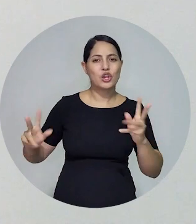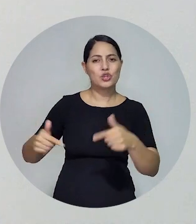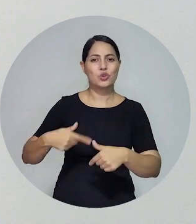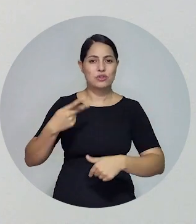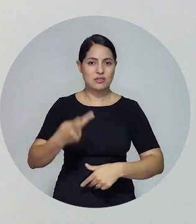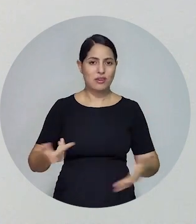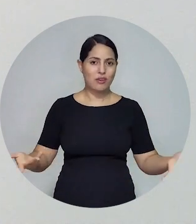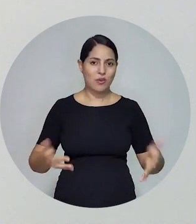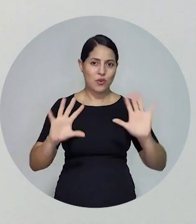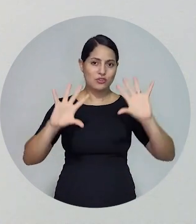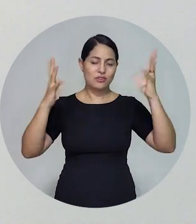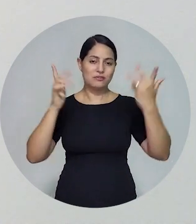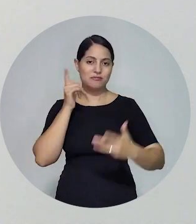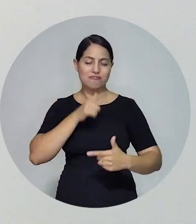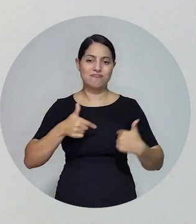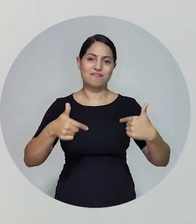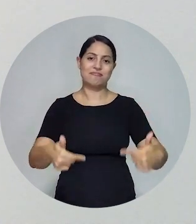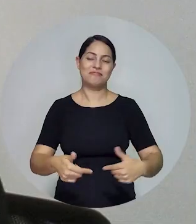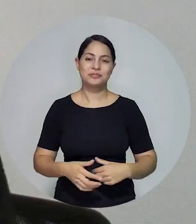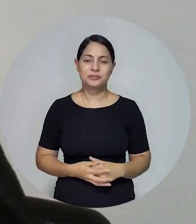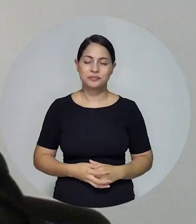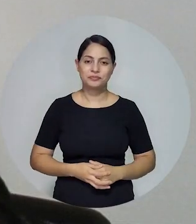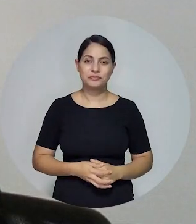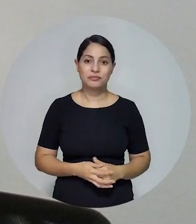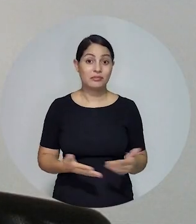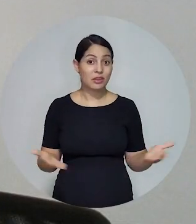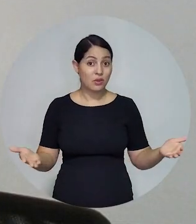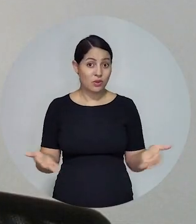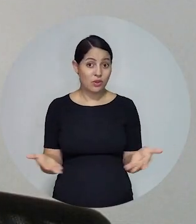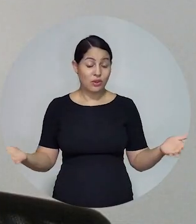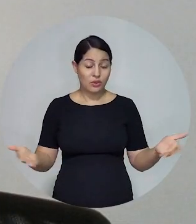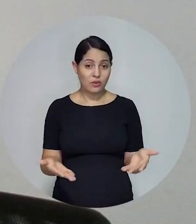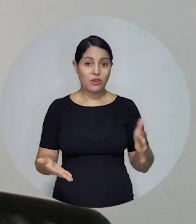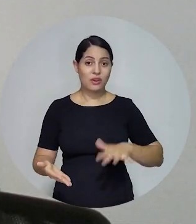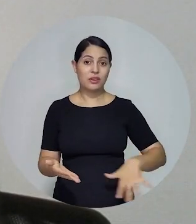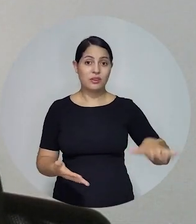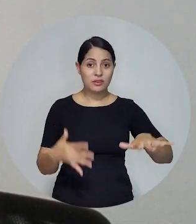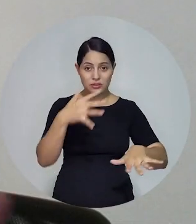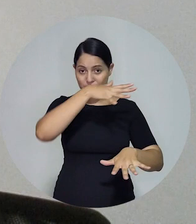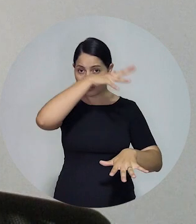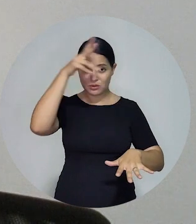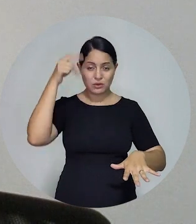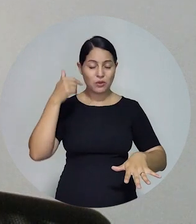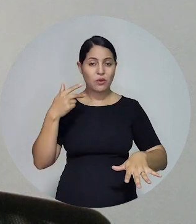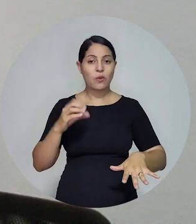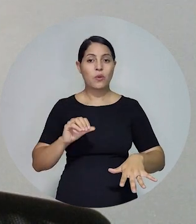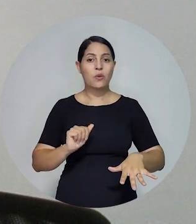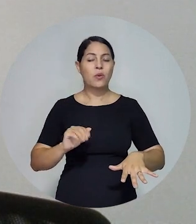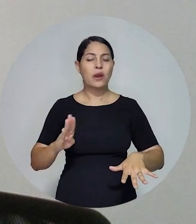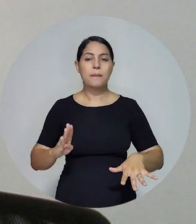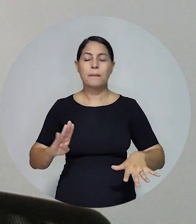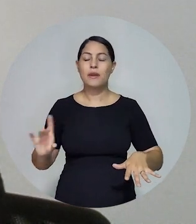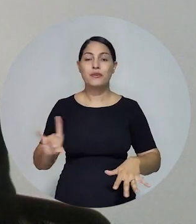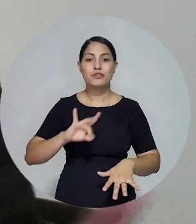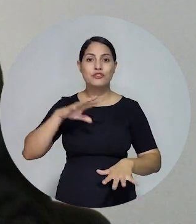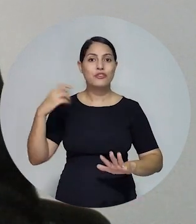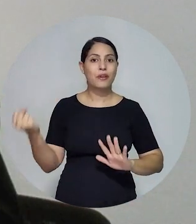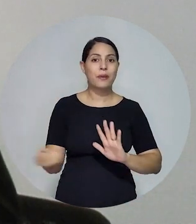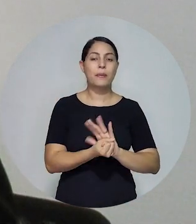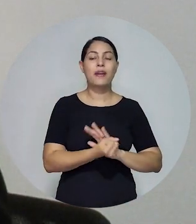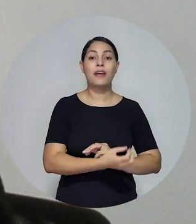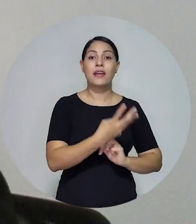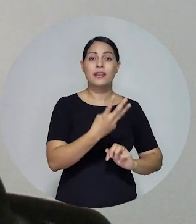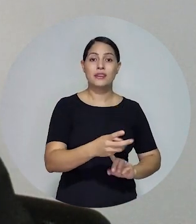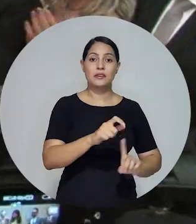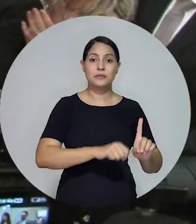que contribuíram para esse grande evento. A inauguração da 6ª subseção da Sinop, que pertence ao AB Mato Grosso, hoje é um dia